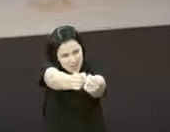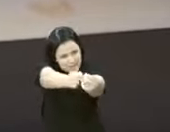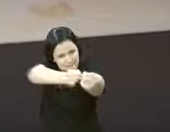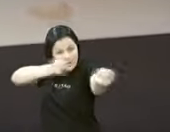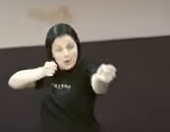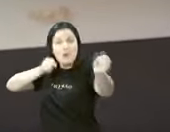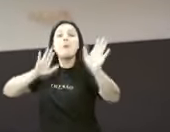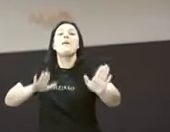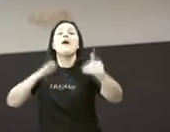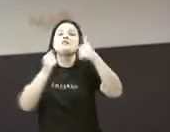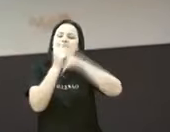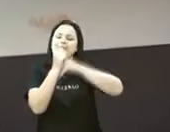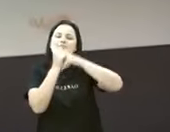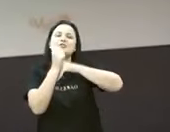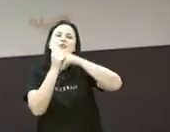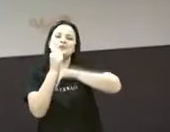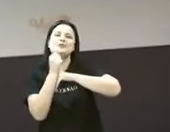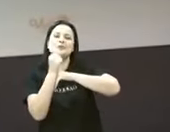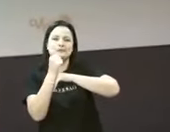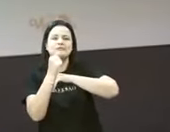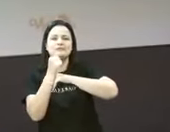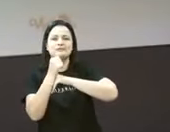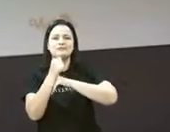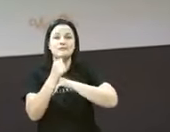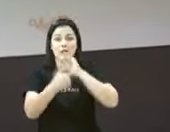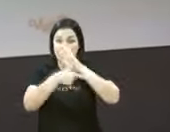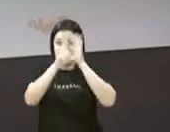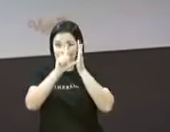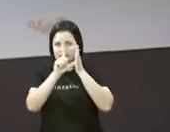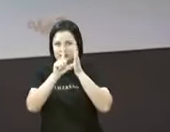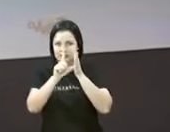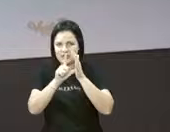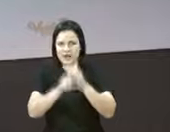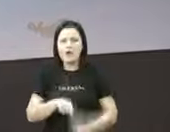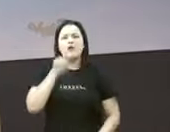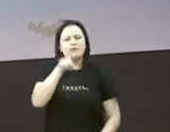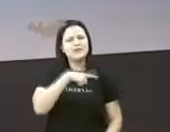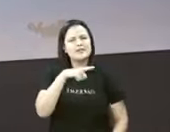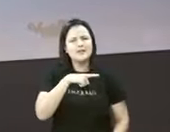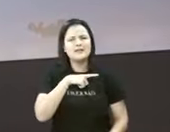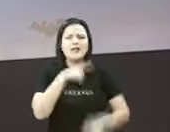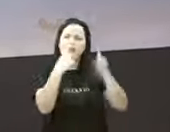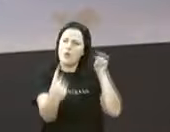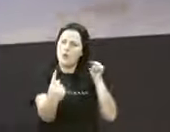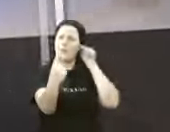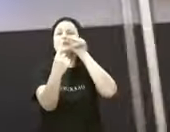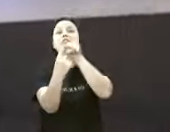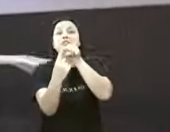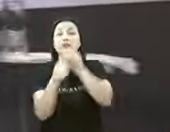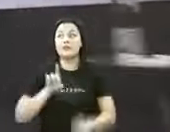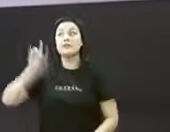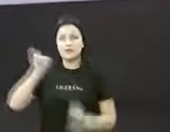na sua aljava. Você tem um alvo, Deus vai te fazer